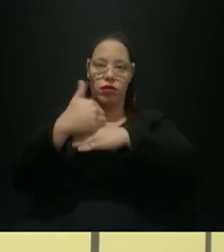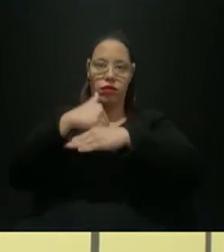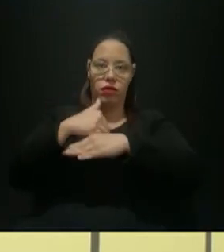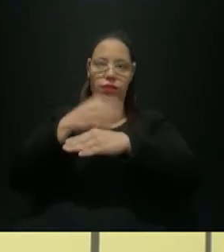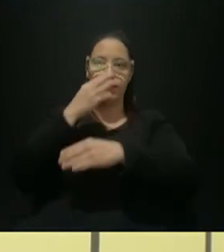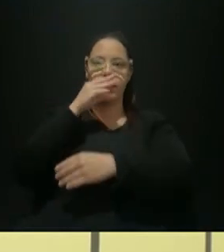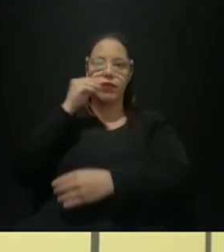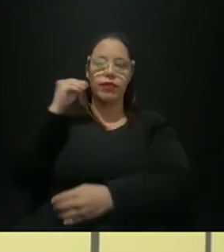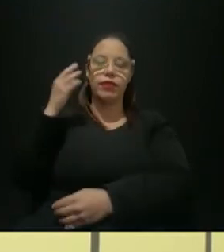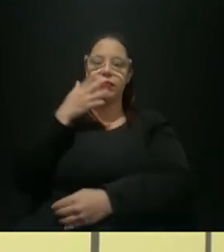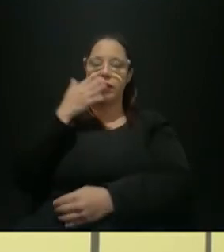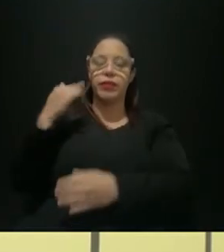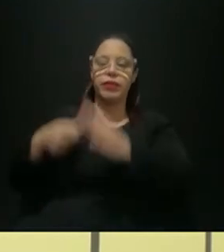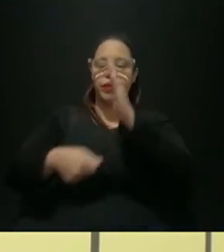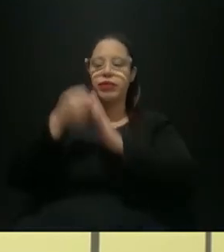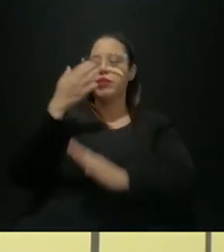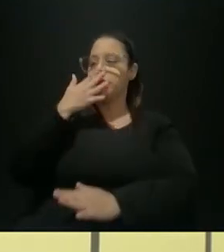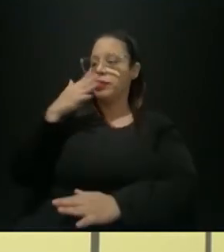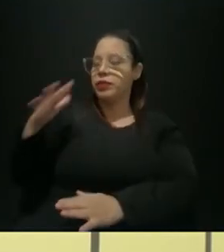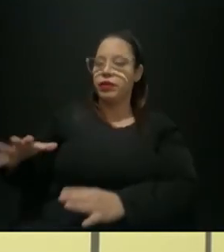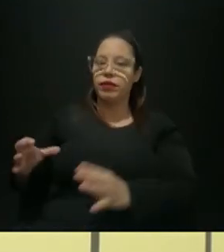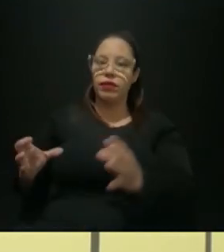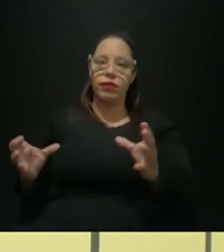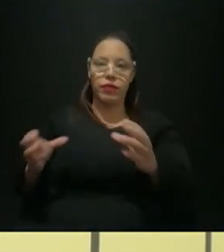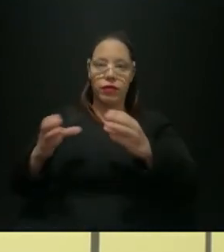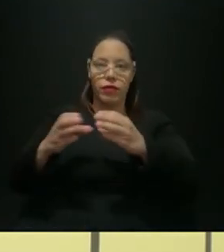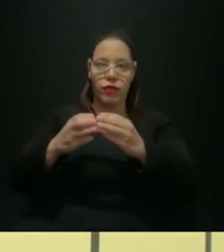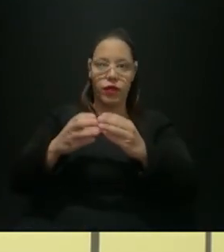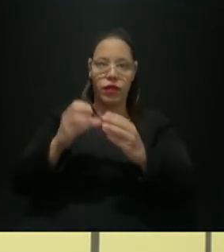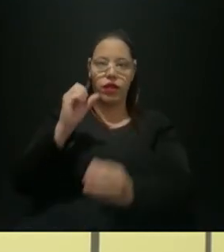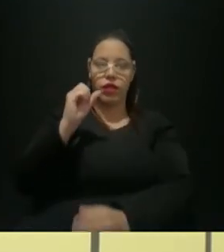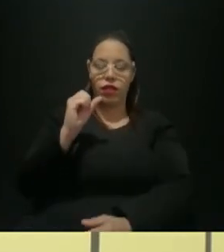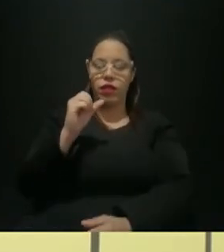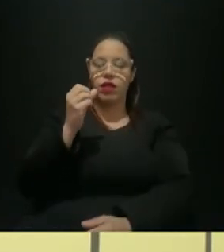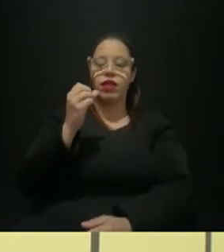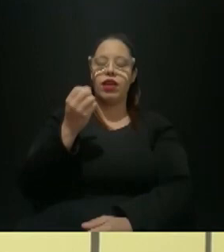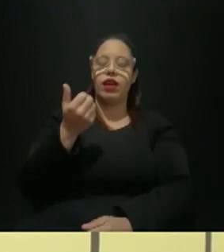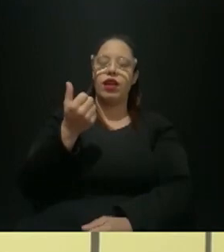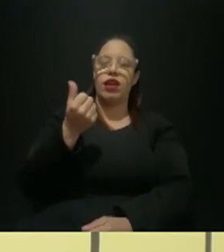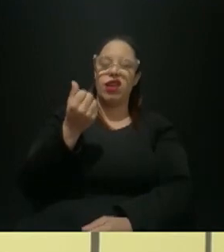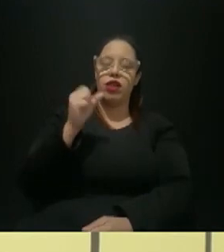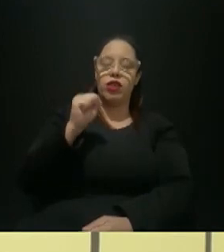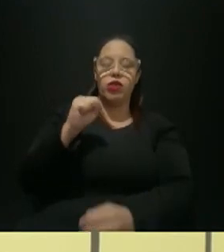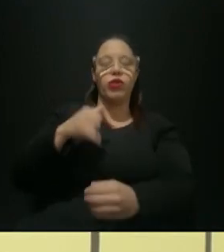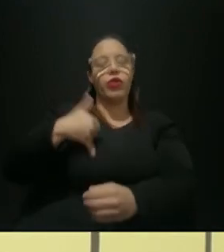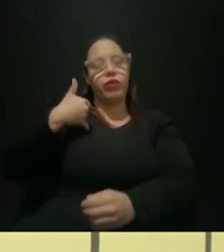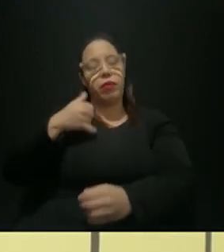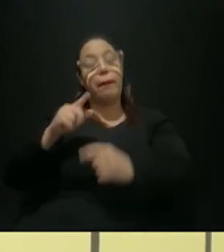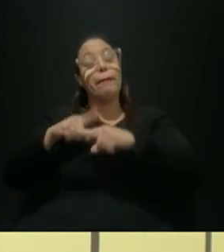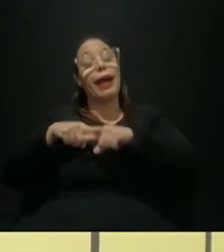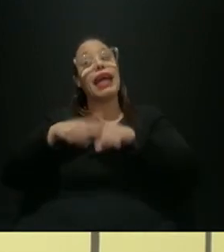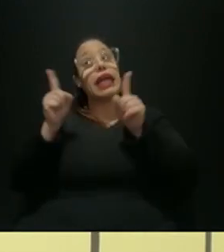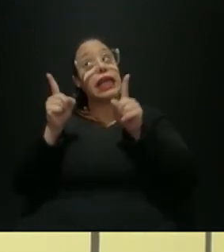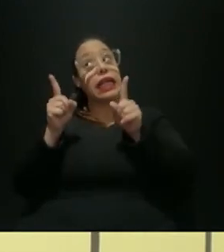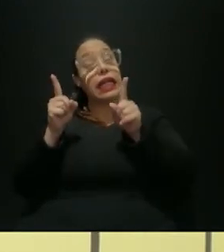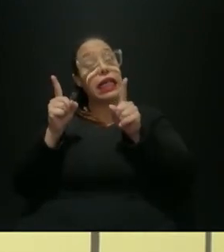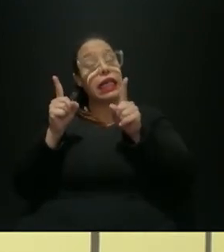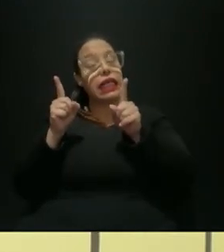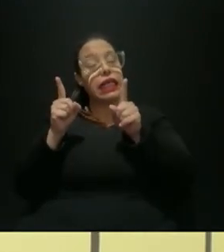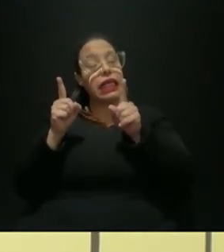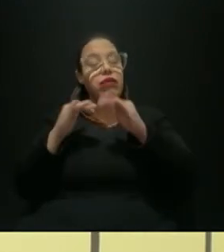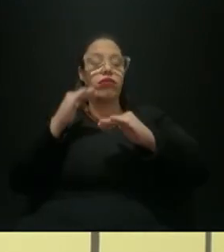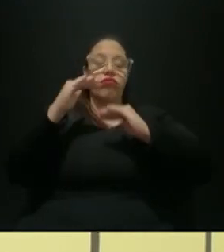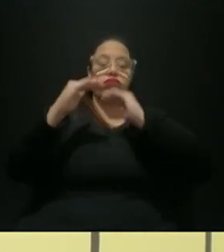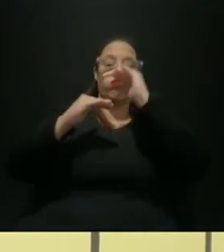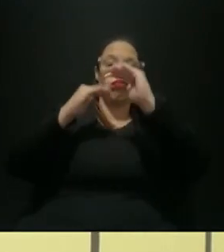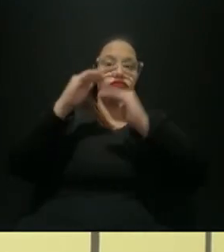infância. O serviço de acolhimento, ele acolhe de 0 a 18 anos, é claro. Tá. Mas, em decorrência dos